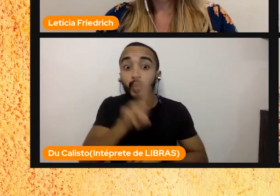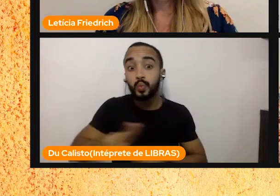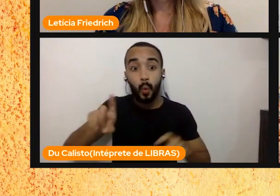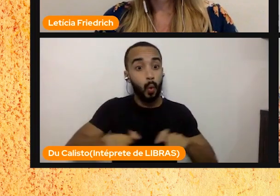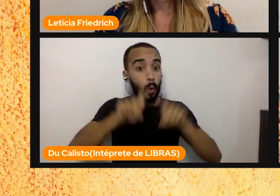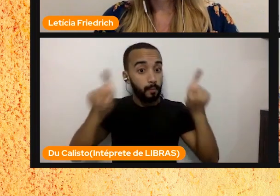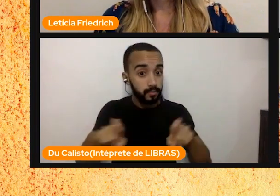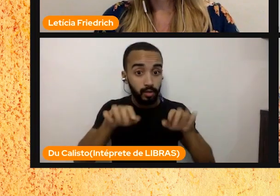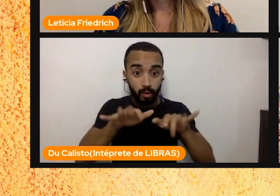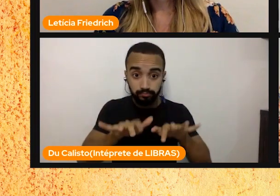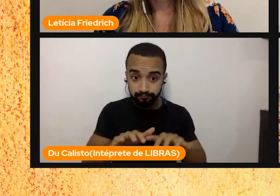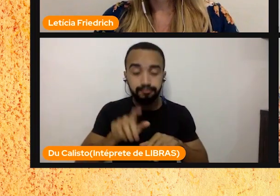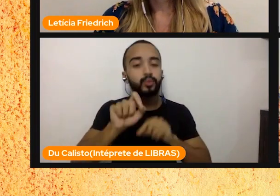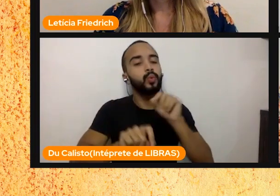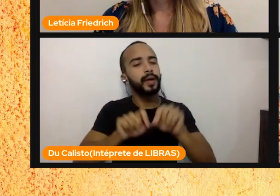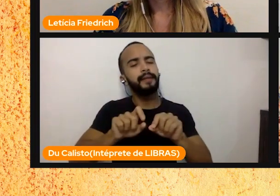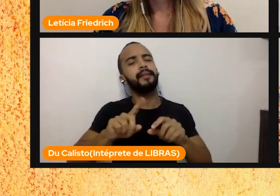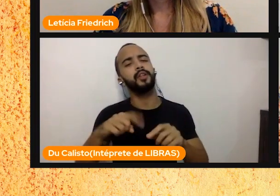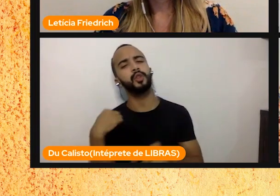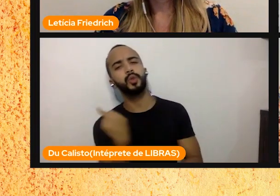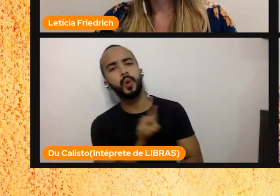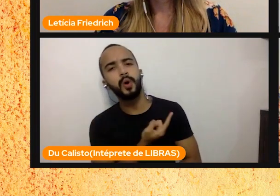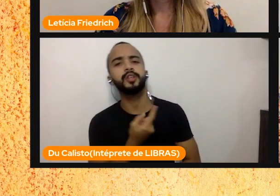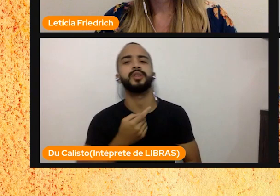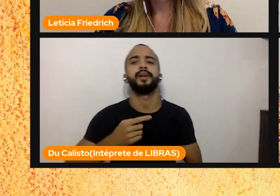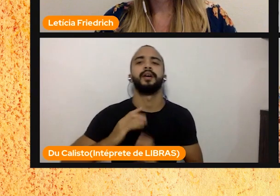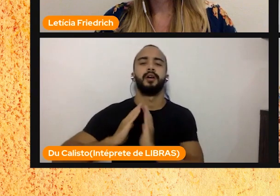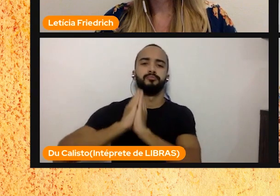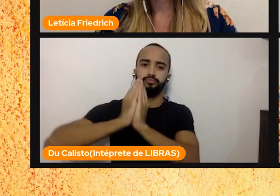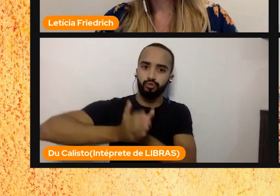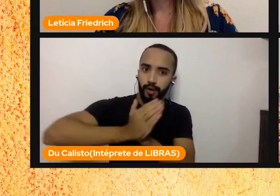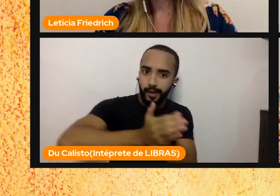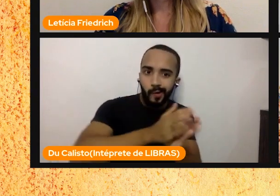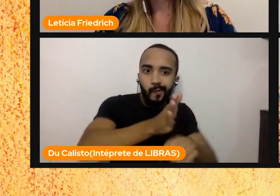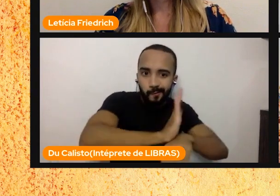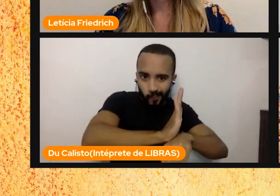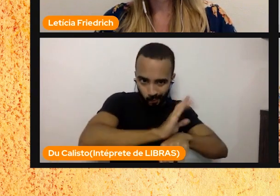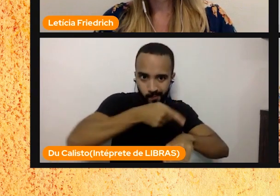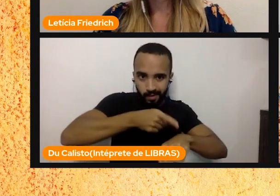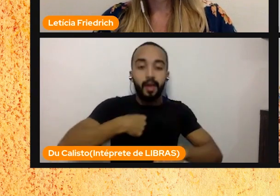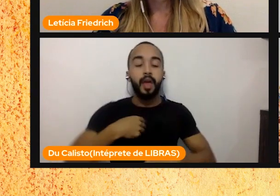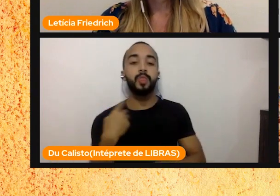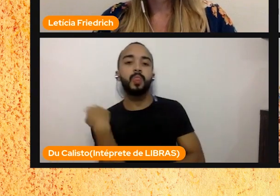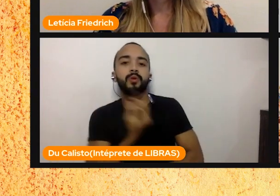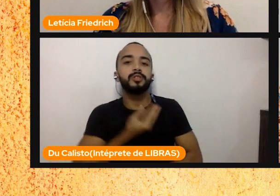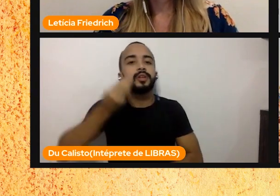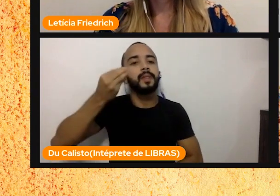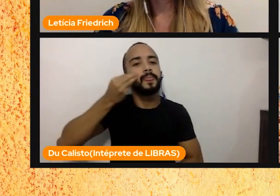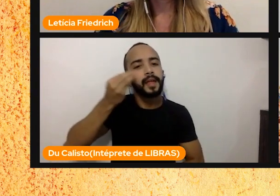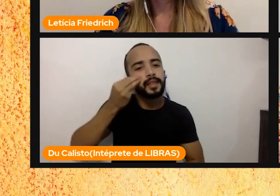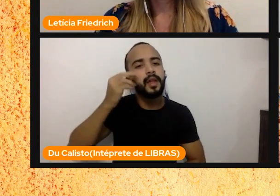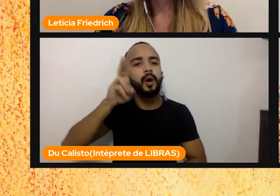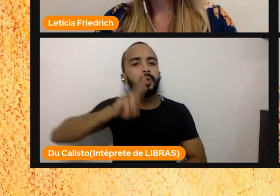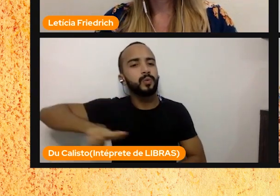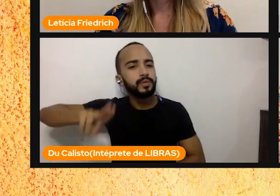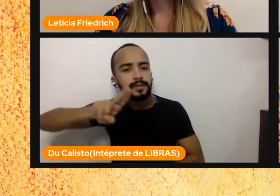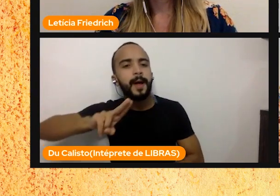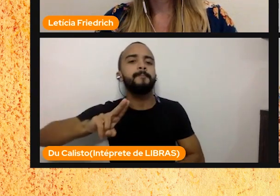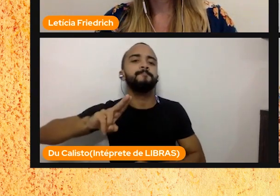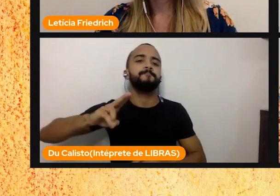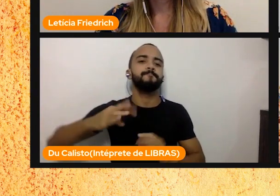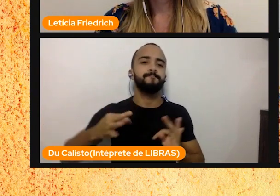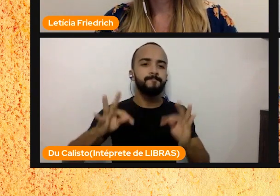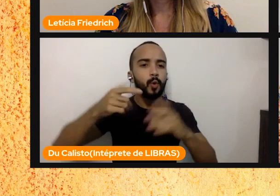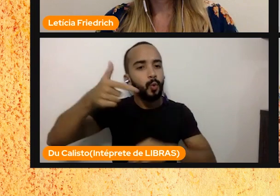gente experimenta um pouco mais, então a gente tem algumas cenas que são feitas na técnica tradicional, mais em computador, mas porque